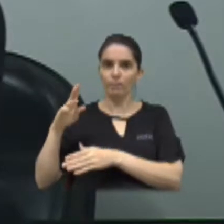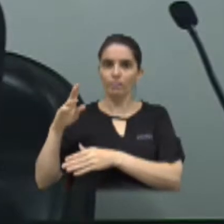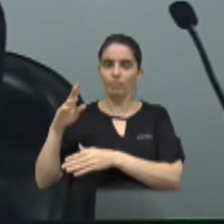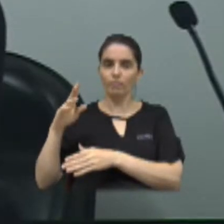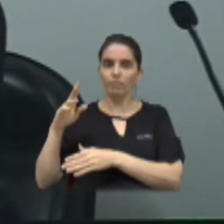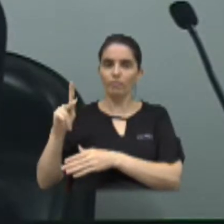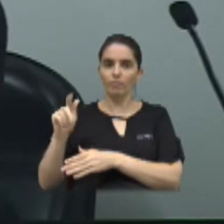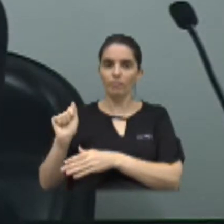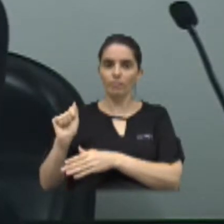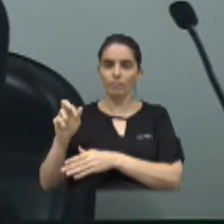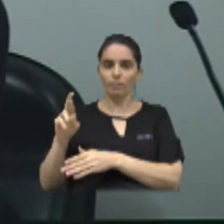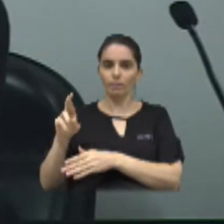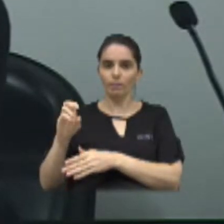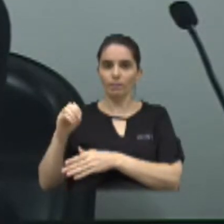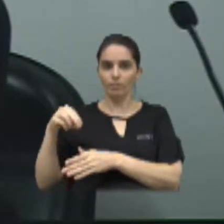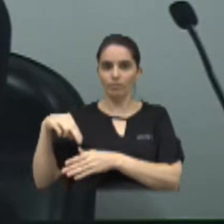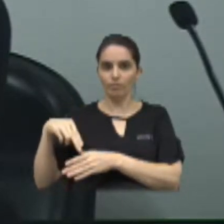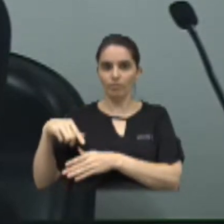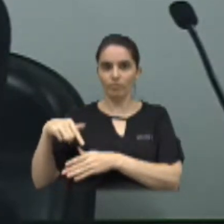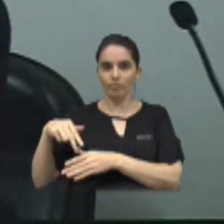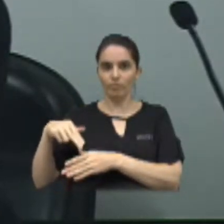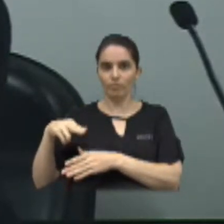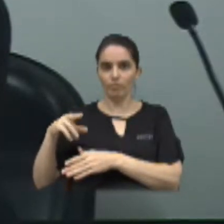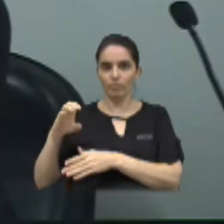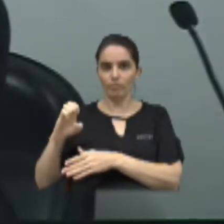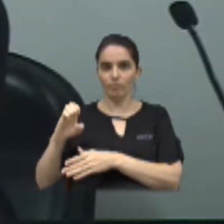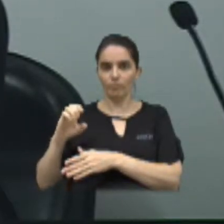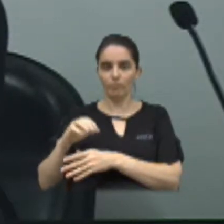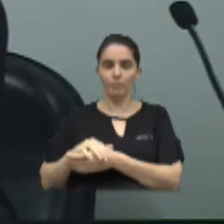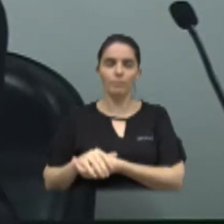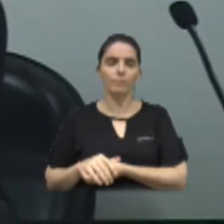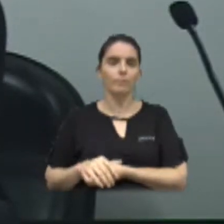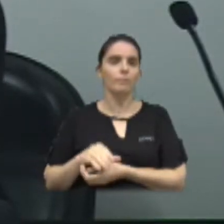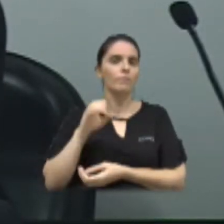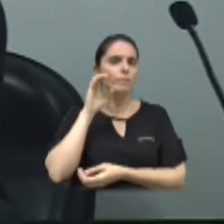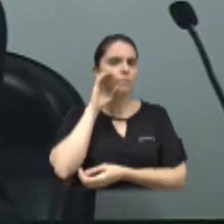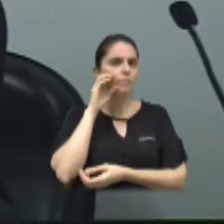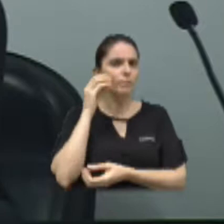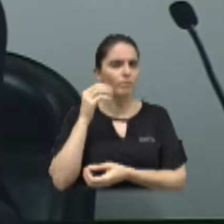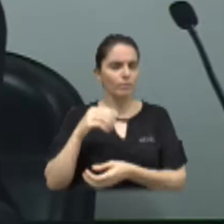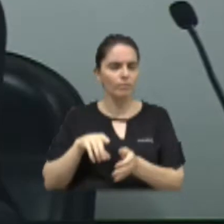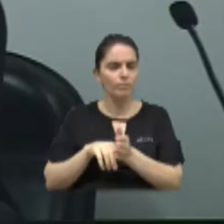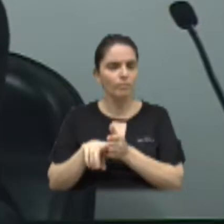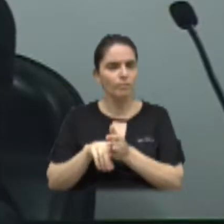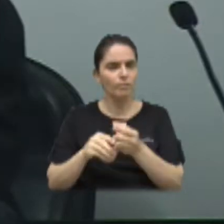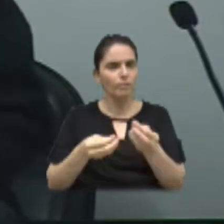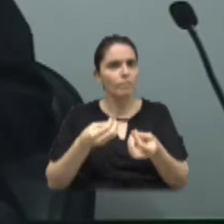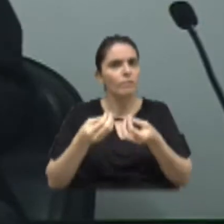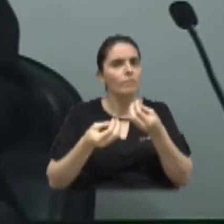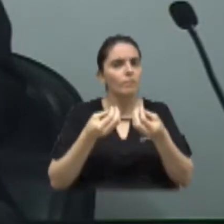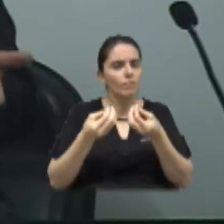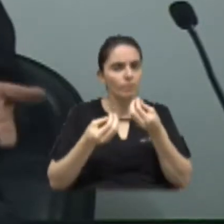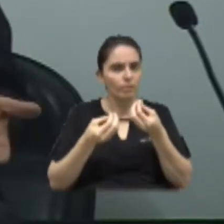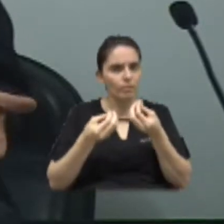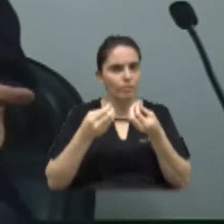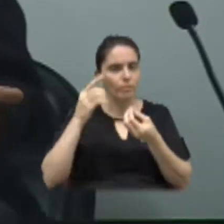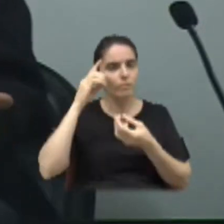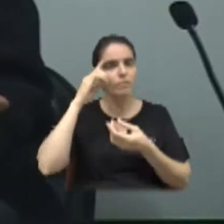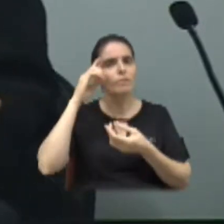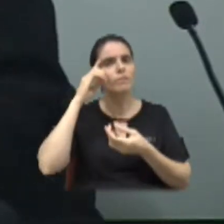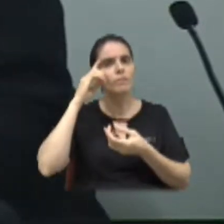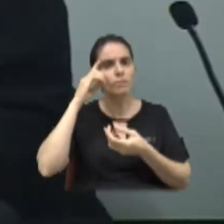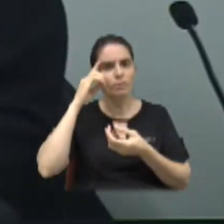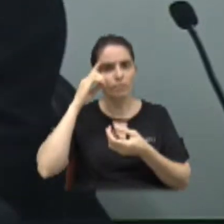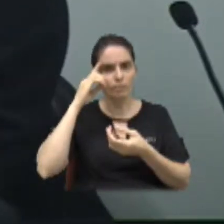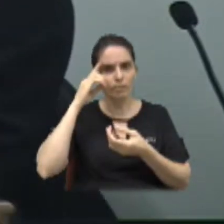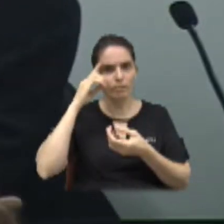né? E nesse requerimento eu pergunto, como é que está essa agenda? Se é exatamente que dia que vai lá